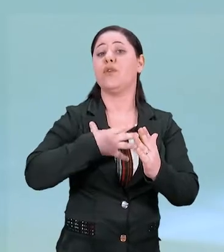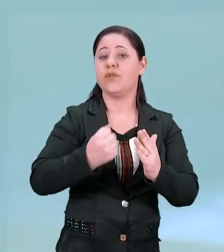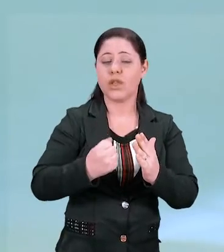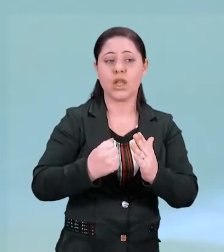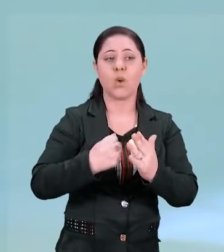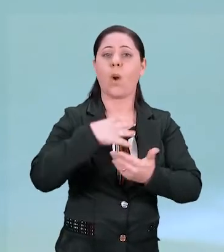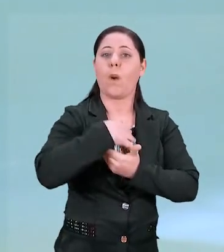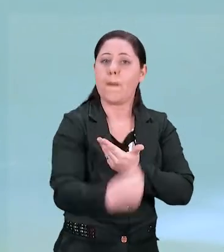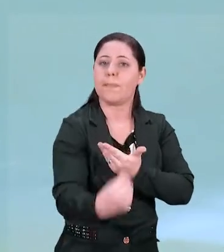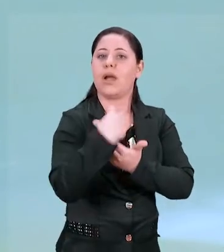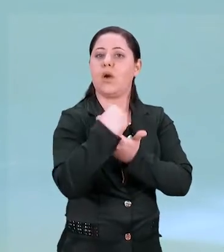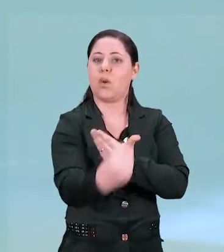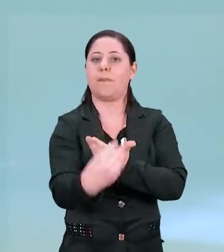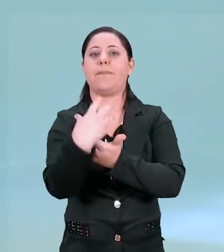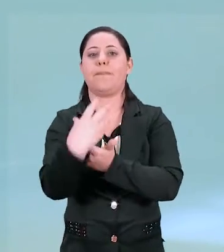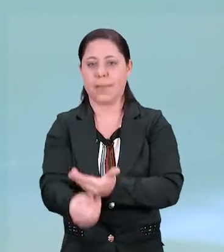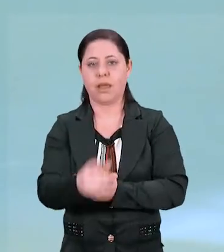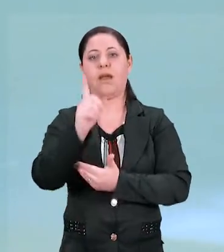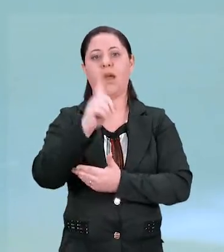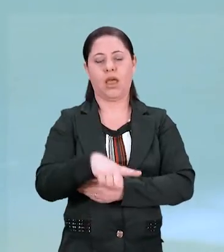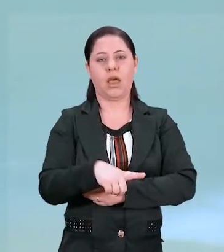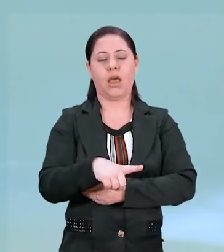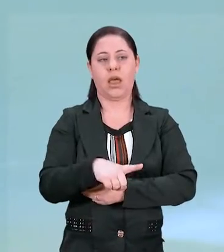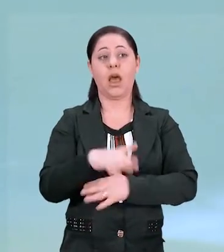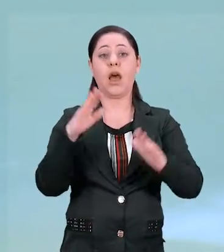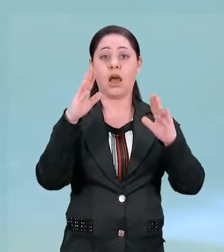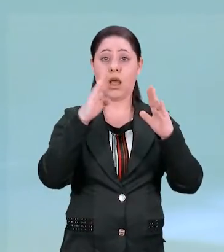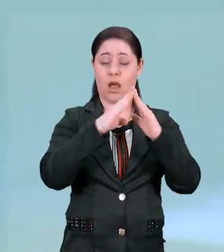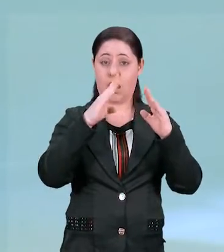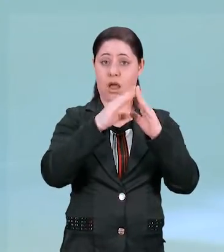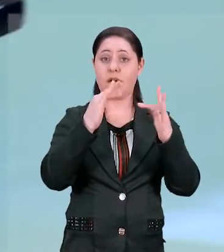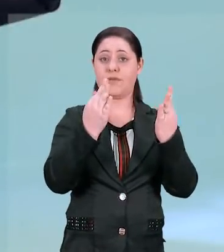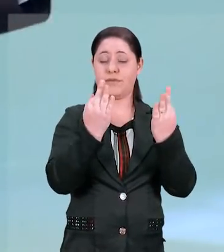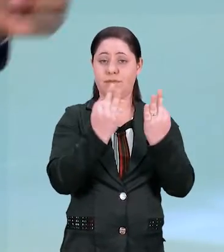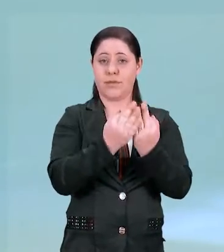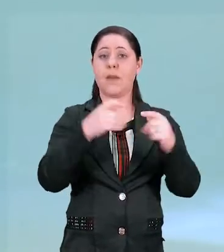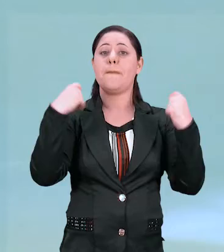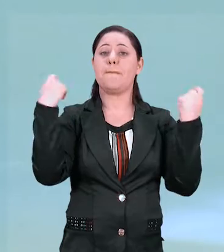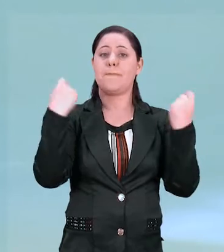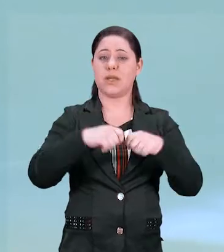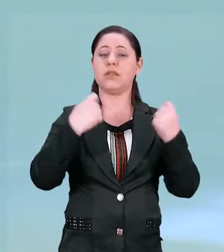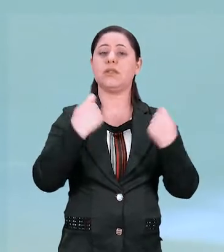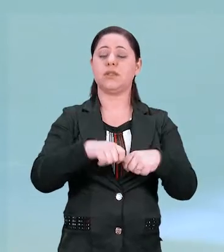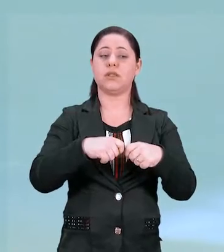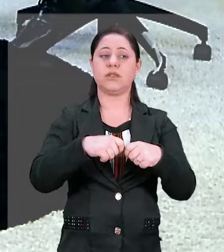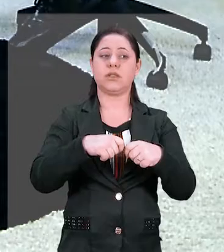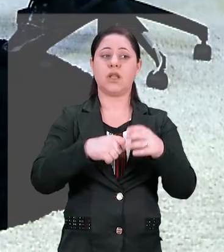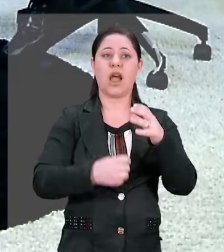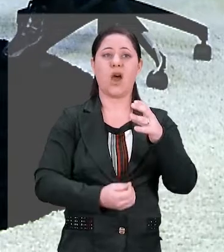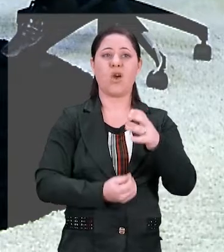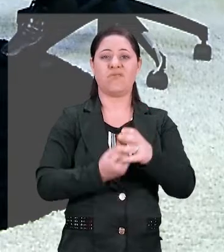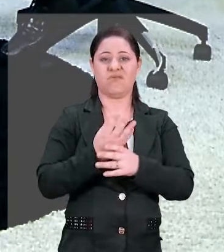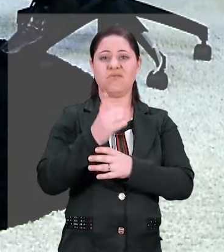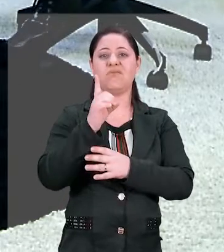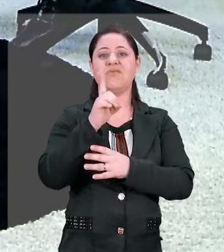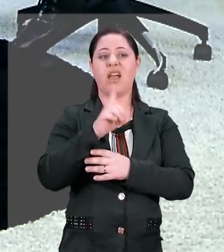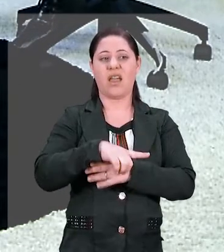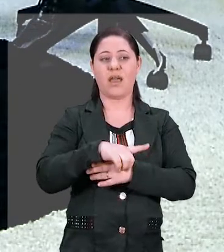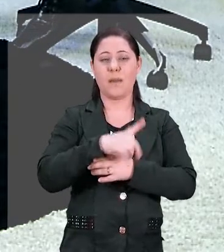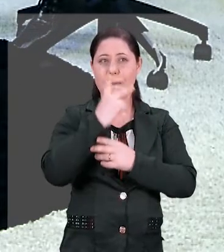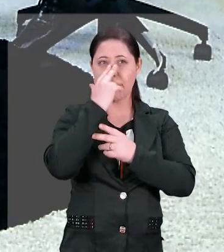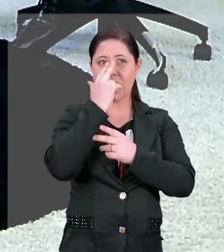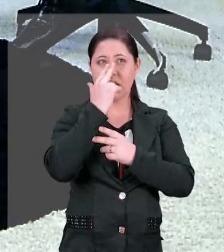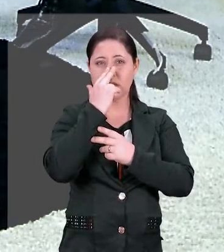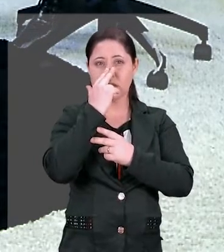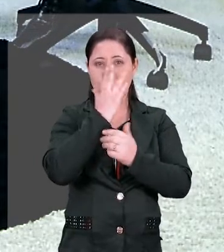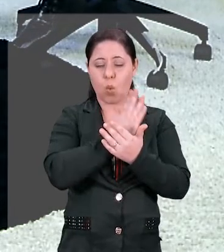ambiente, então é uma coisa que se perpetua. Então, o ambiente familiar é exatamente onde, na maioria das vezes,